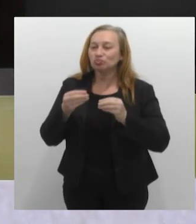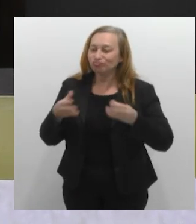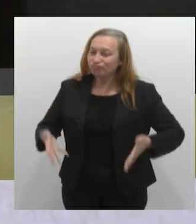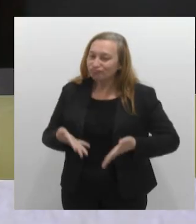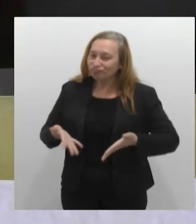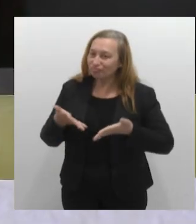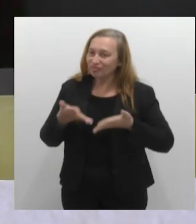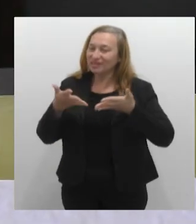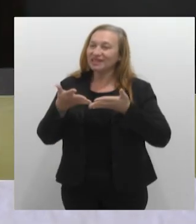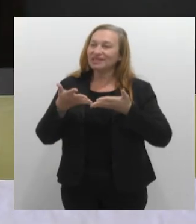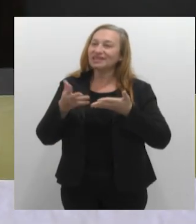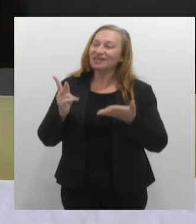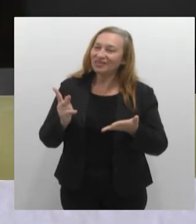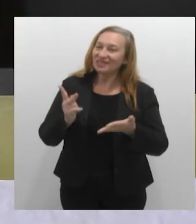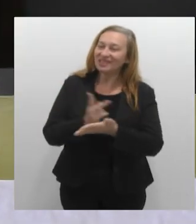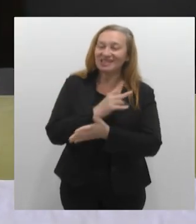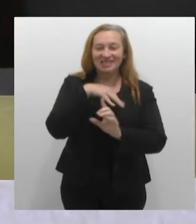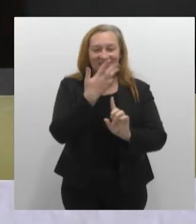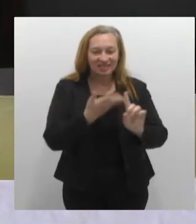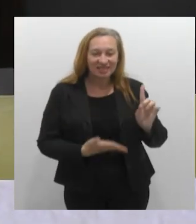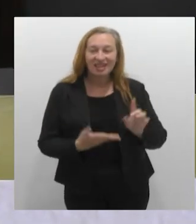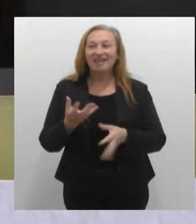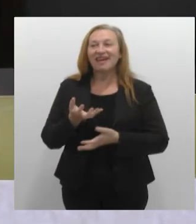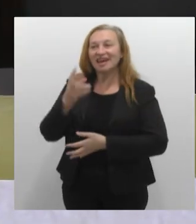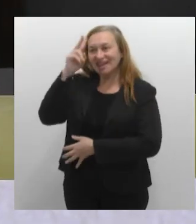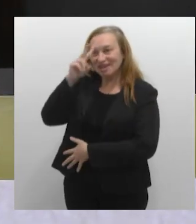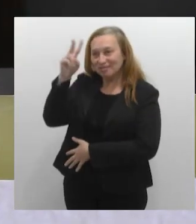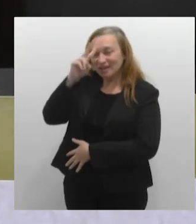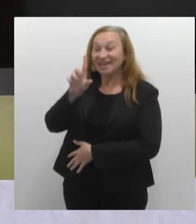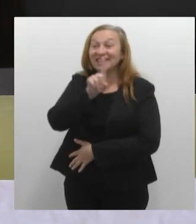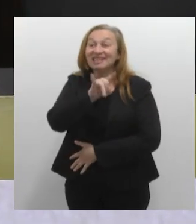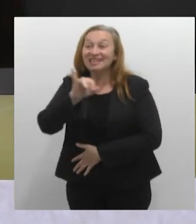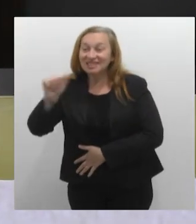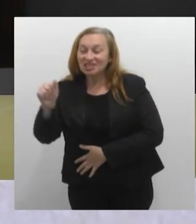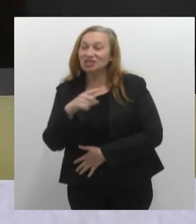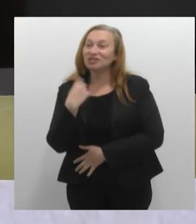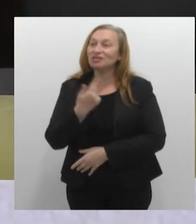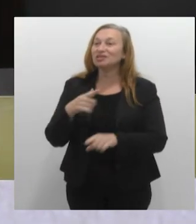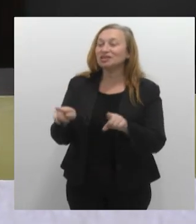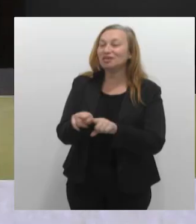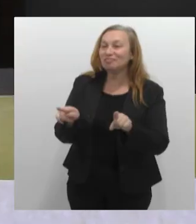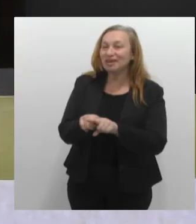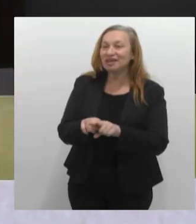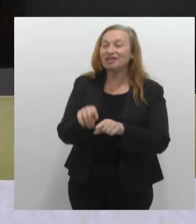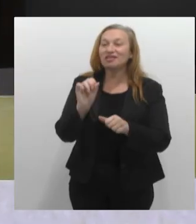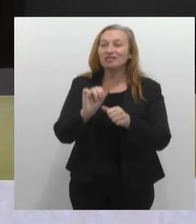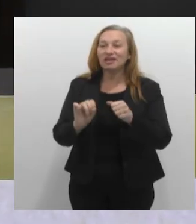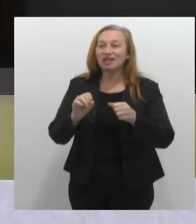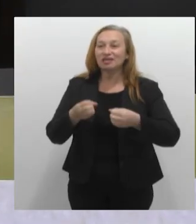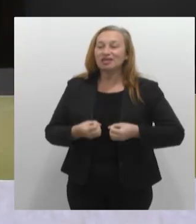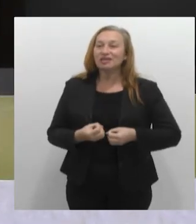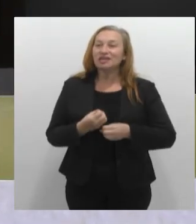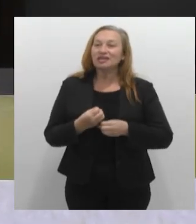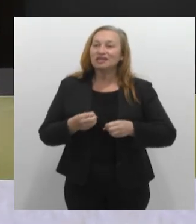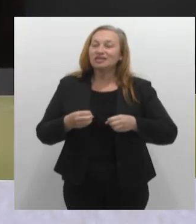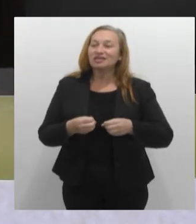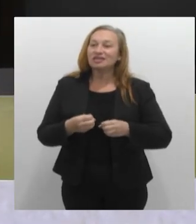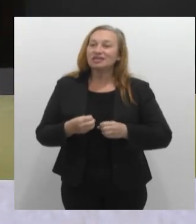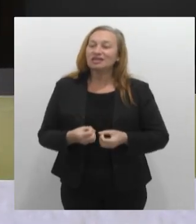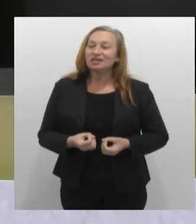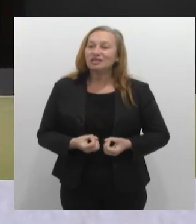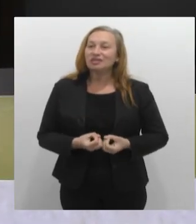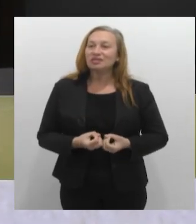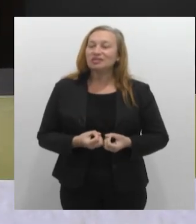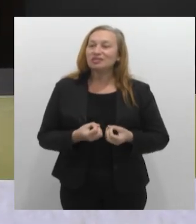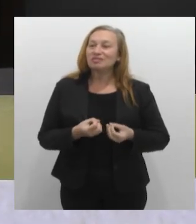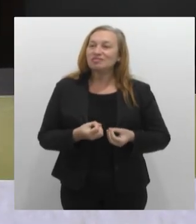para que este evento acontecesse. Quero lembrar que, nesse dia, nós também faremos uma entrega de moção de aplausos e